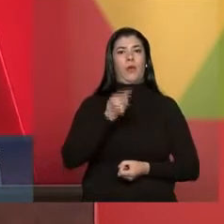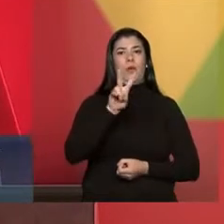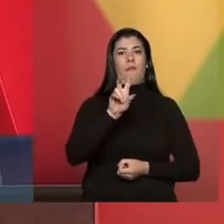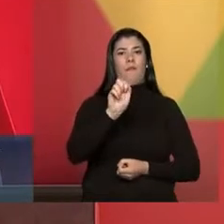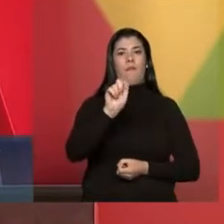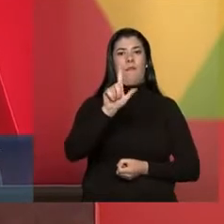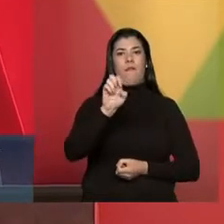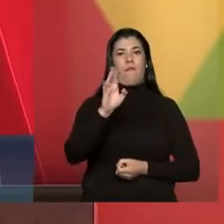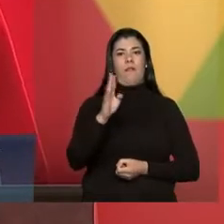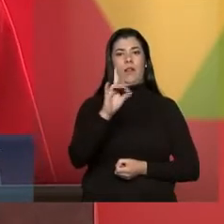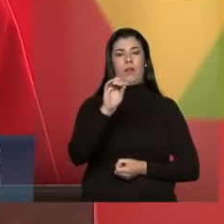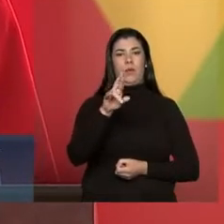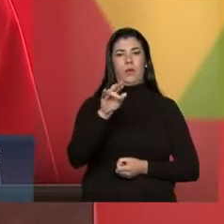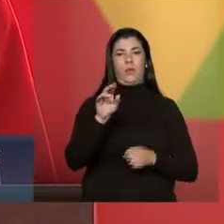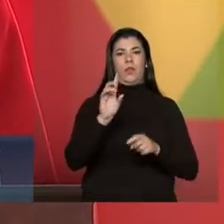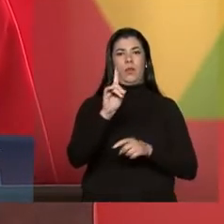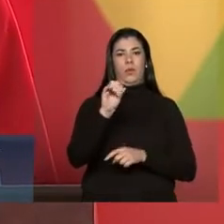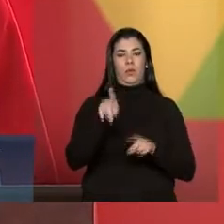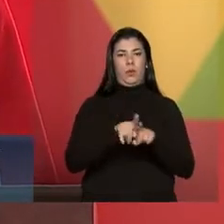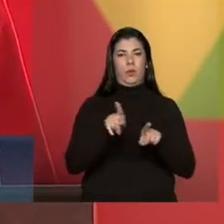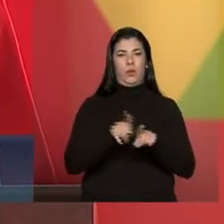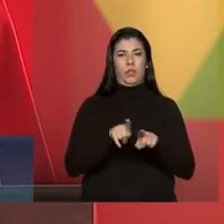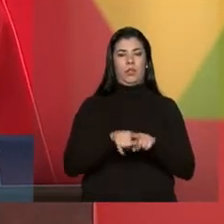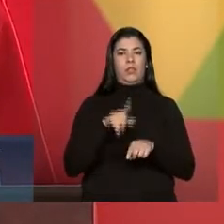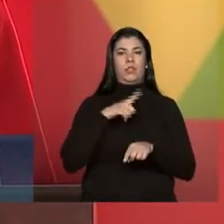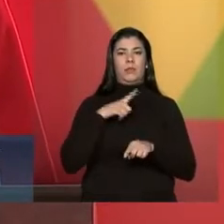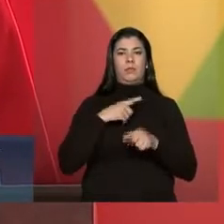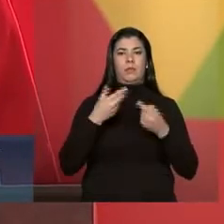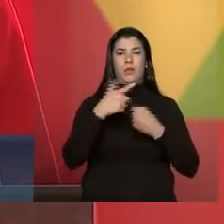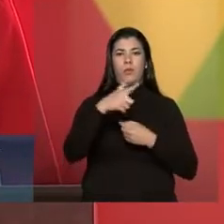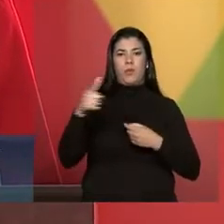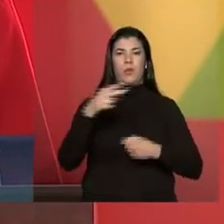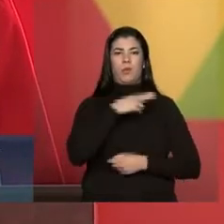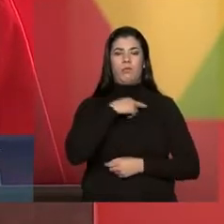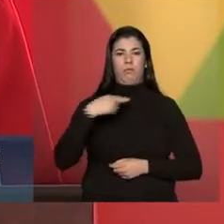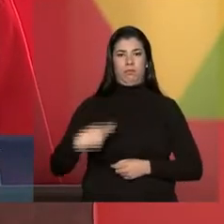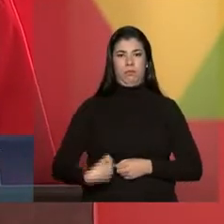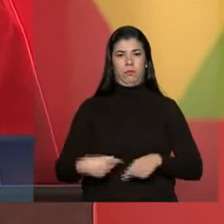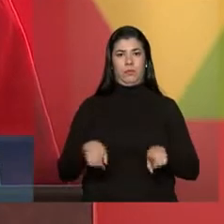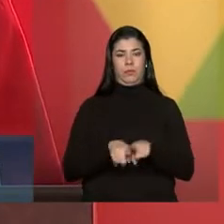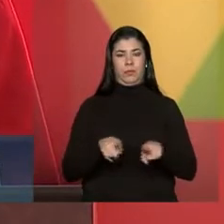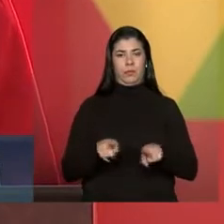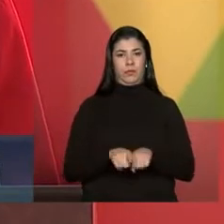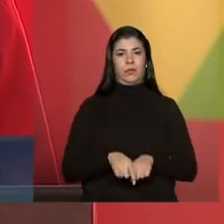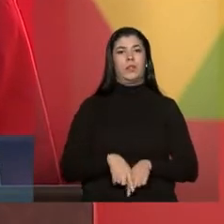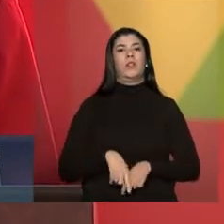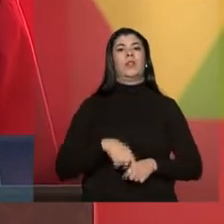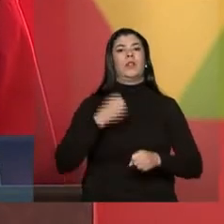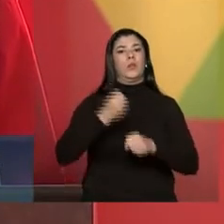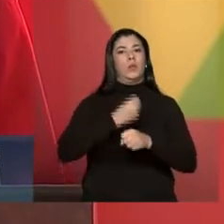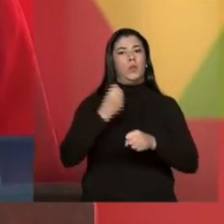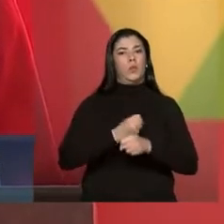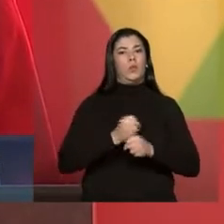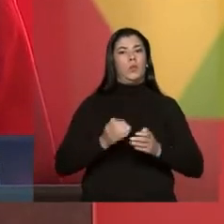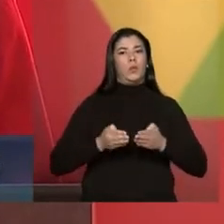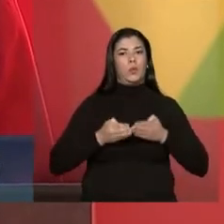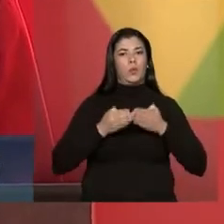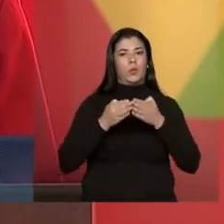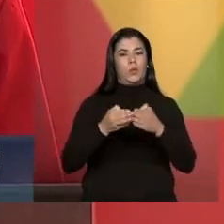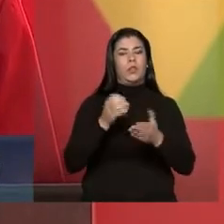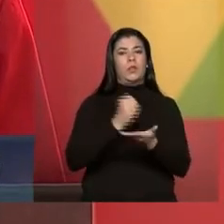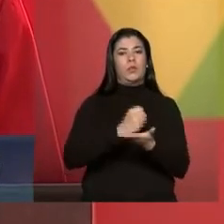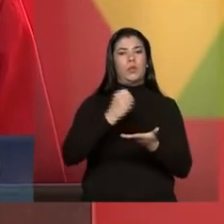com empresas e instituições financeiras chinesas. A aquisição de navios e o contrato de